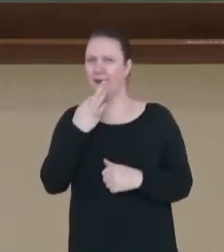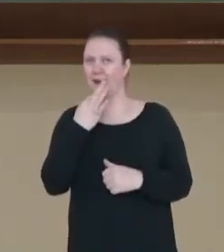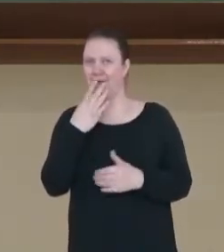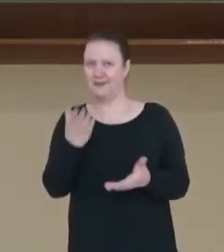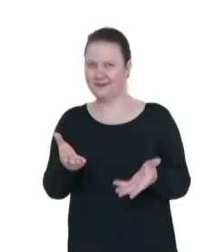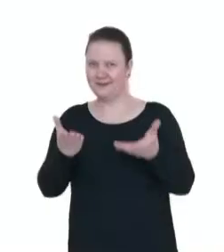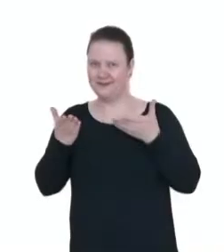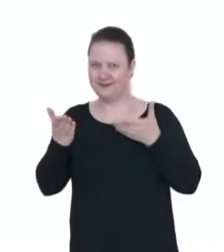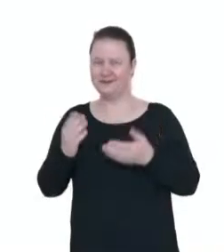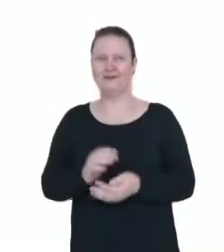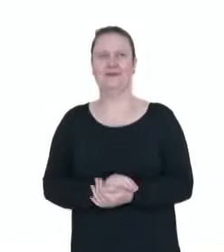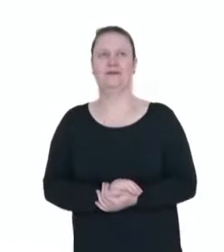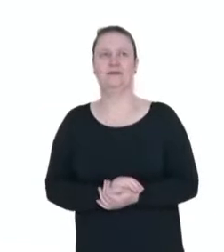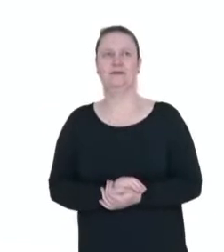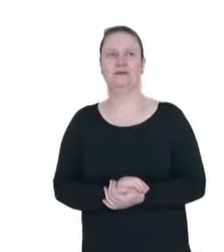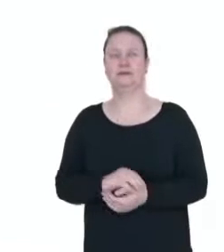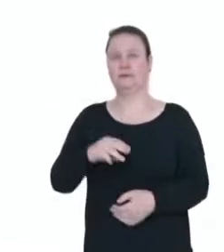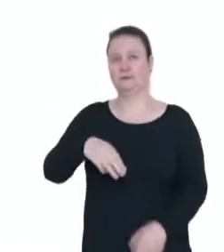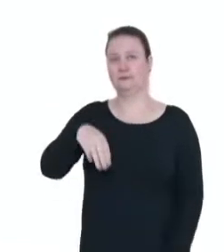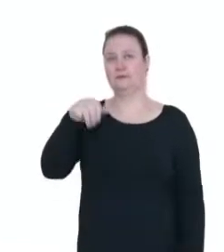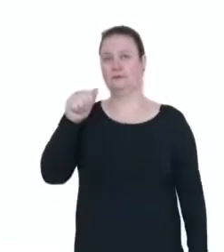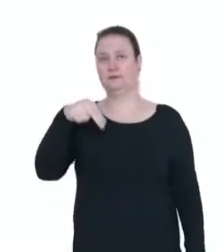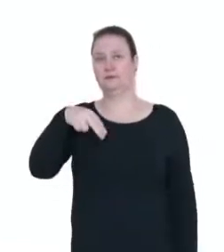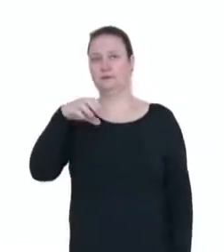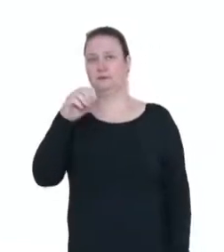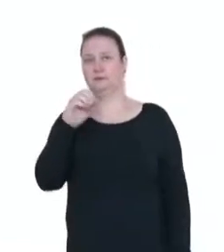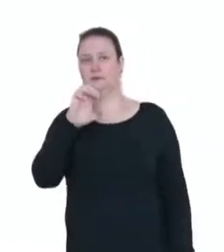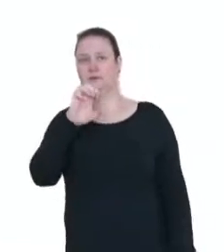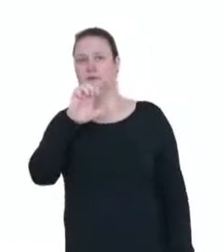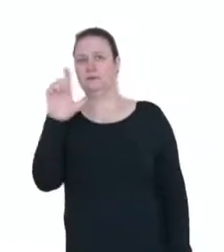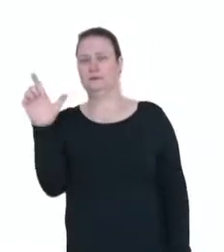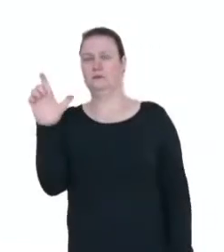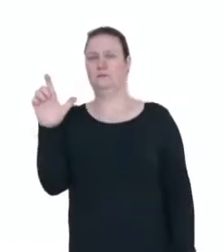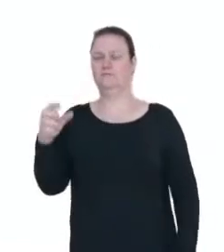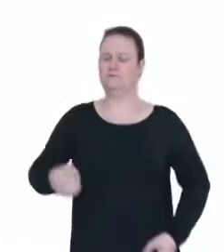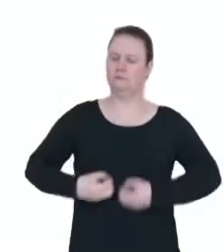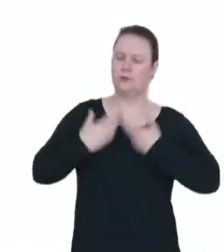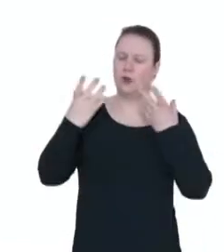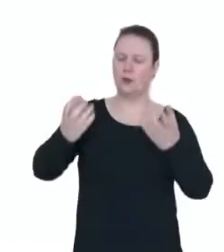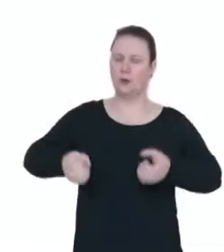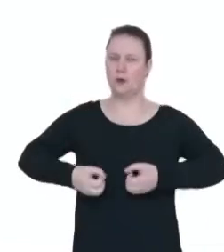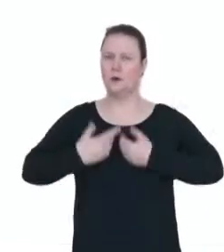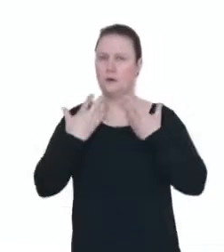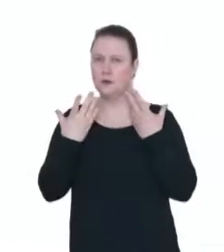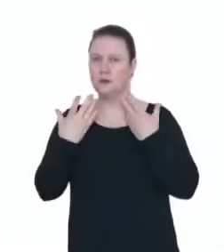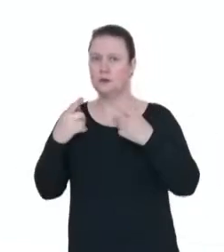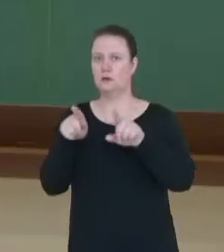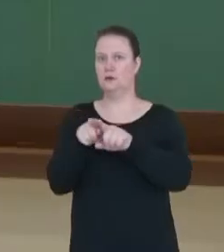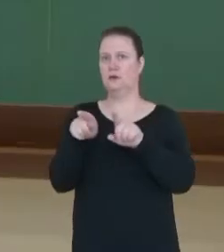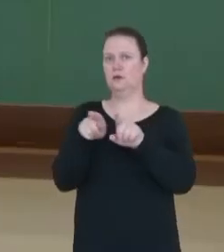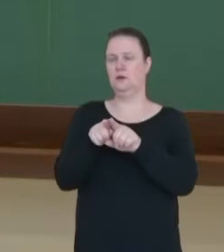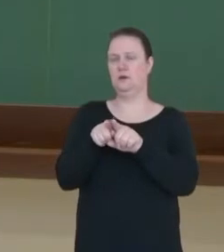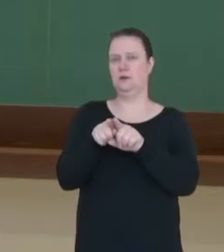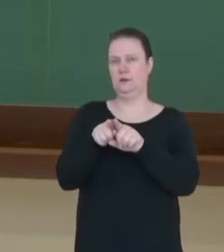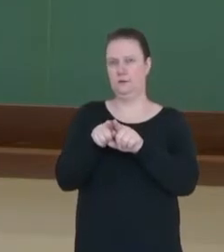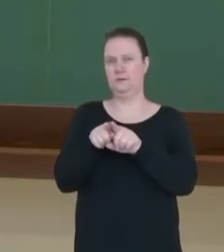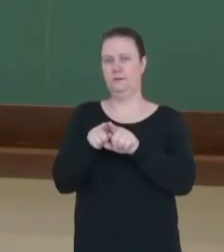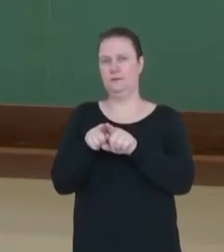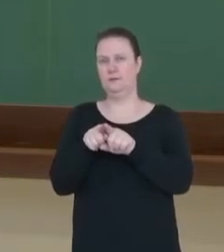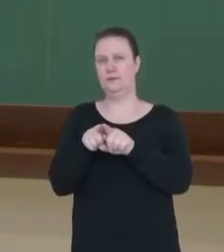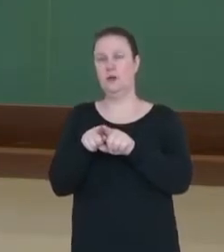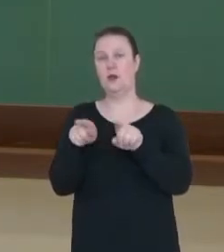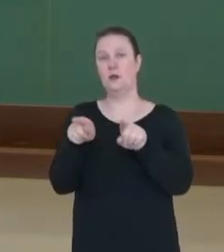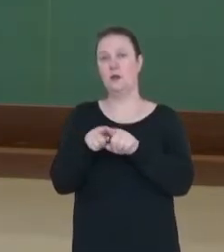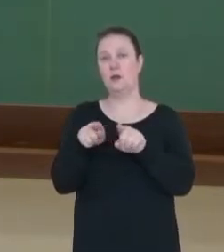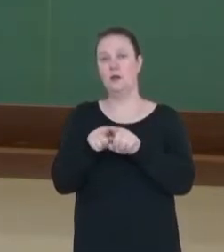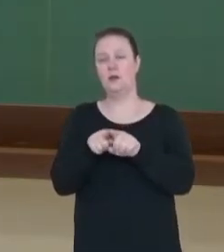convido. O Manuel foi um poeta muito espontâneo, um tanto até primitivo, e ele extraía